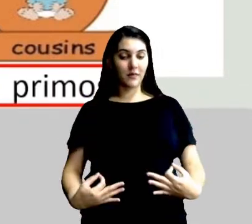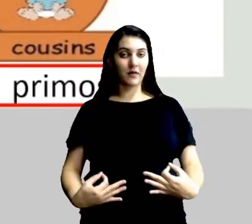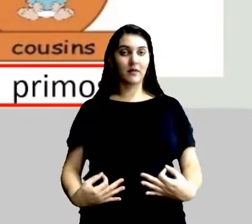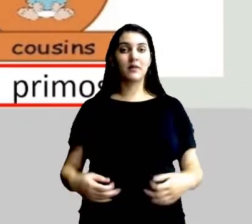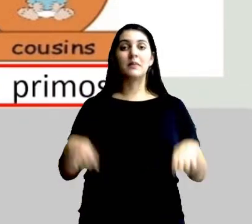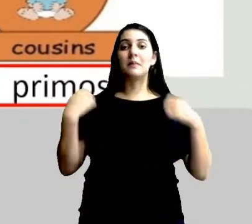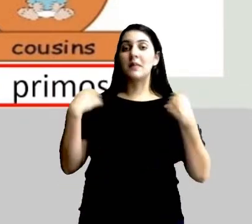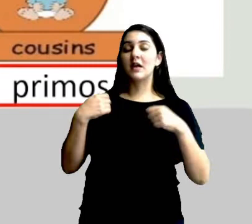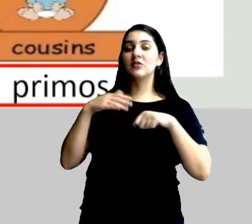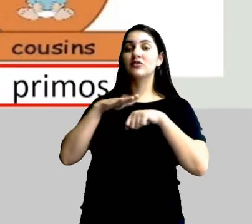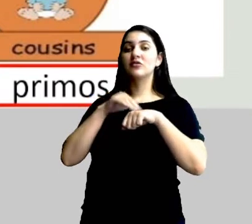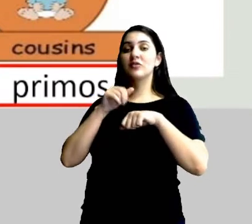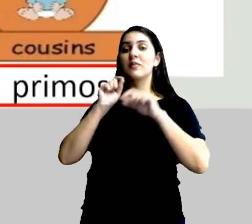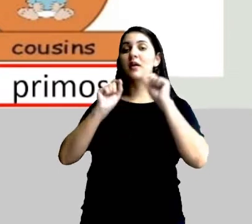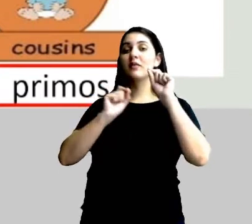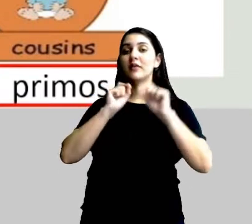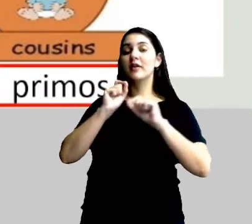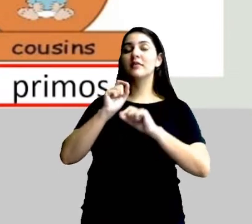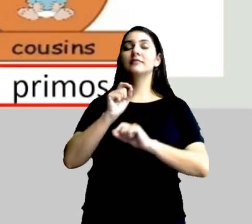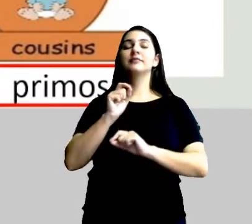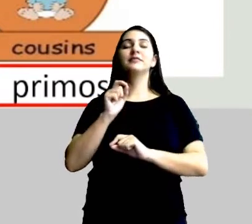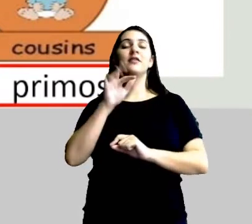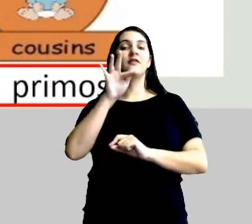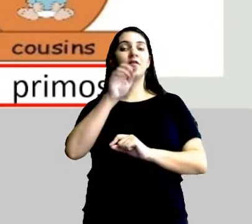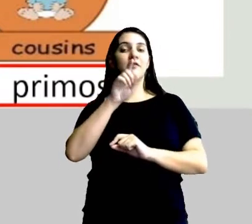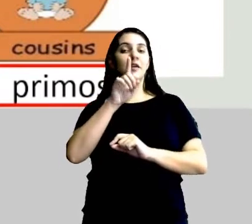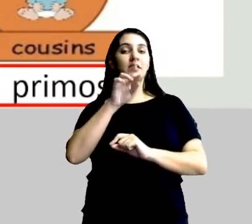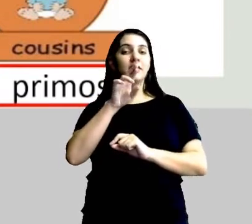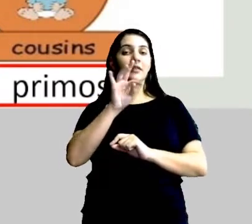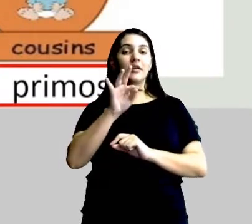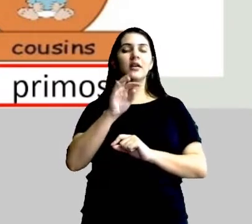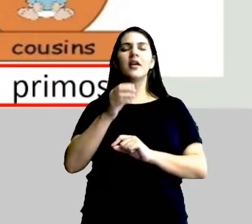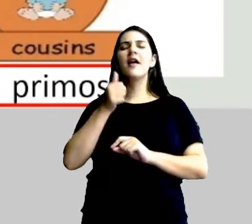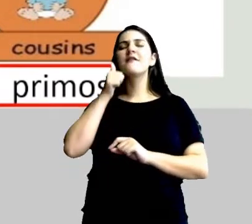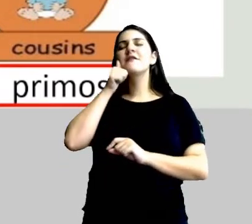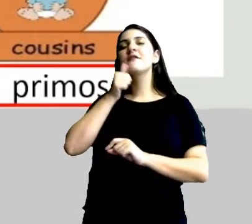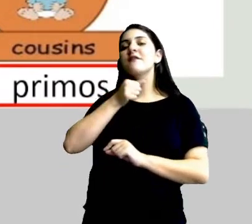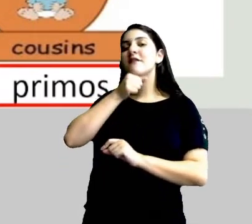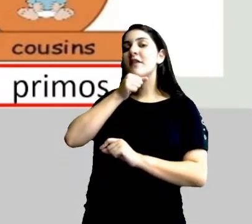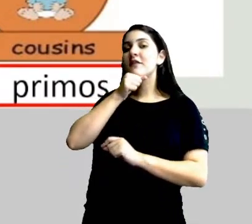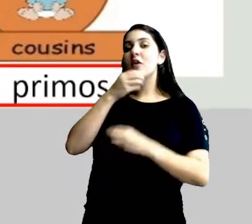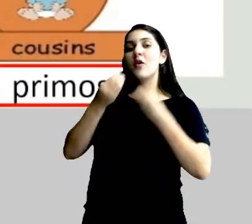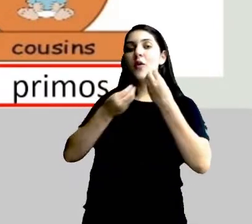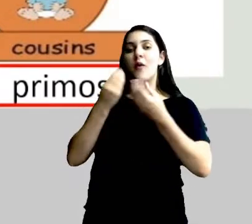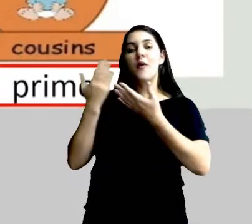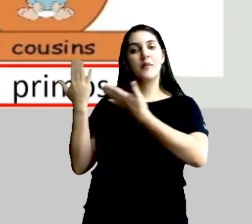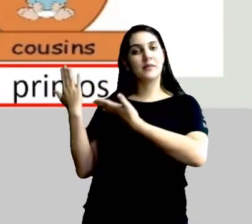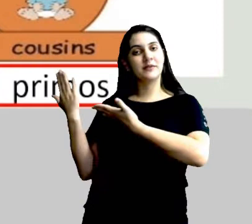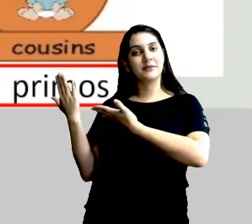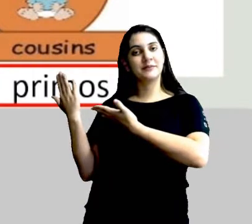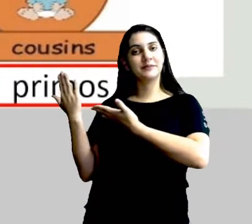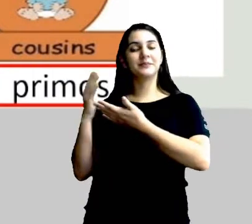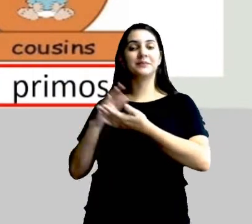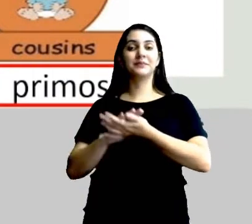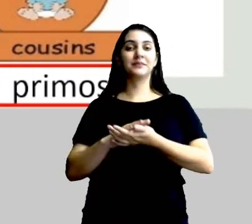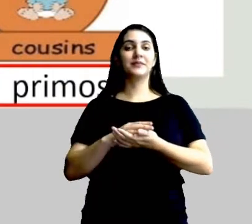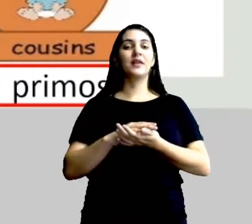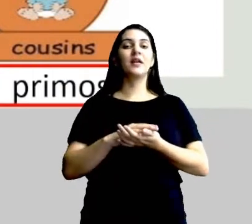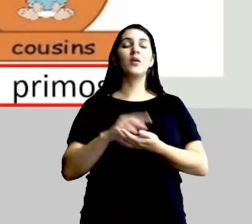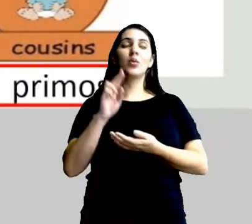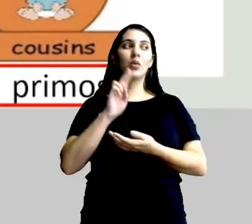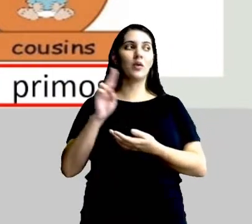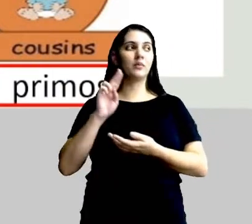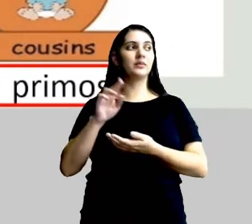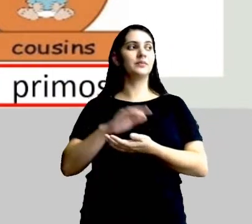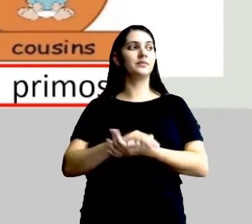formalidade, você vai precisar chamá-lo de grandfather. E a vovó, como é que a gente fala? Grandmother. Então,